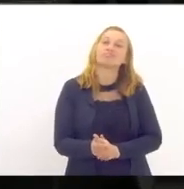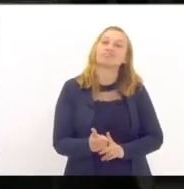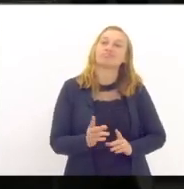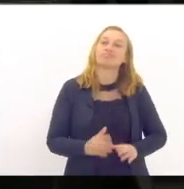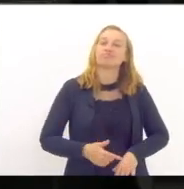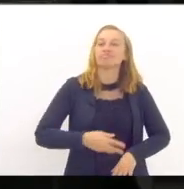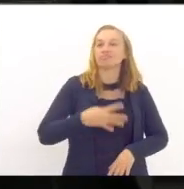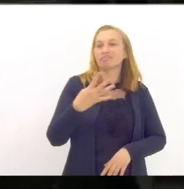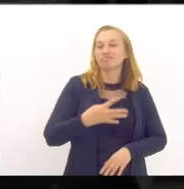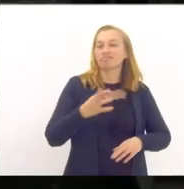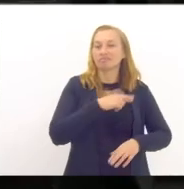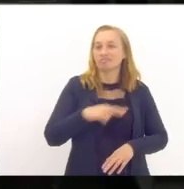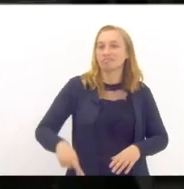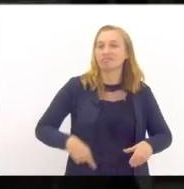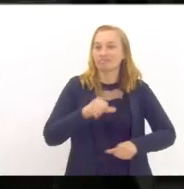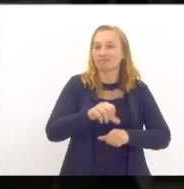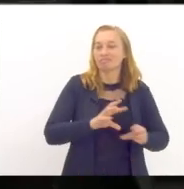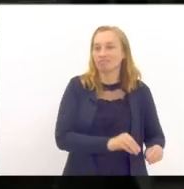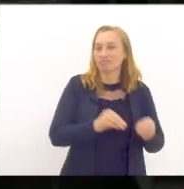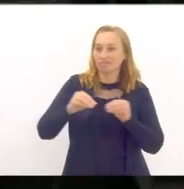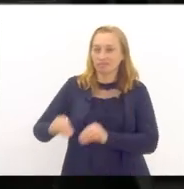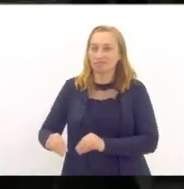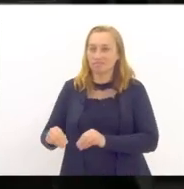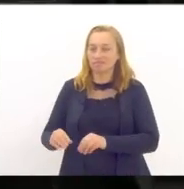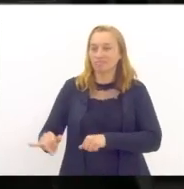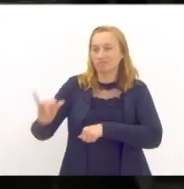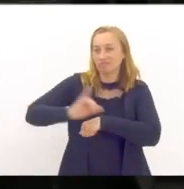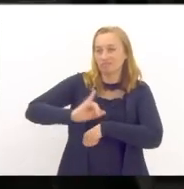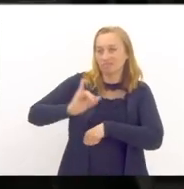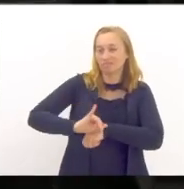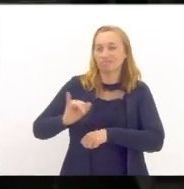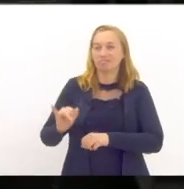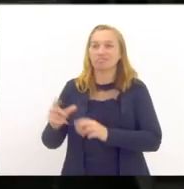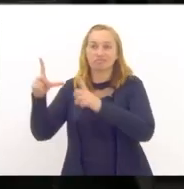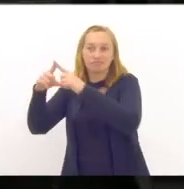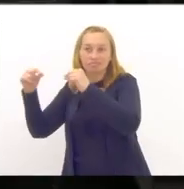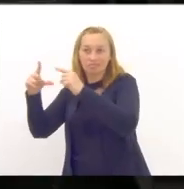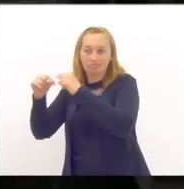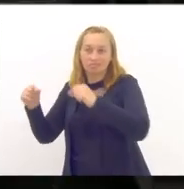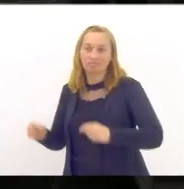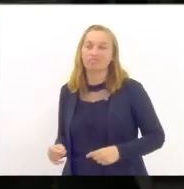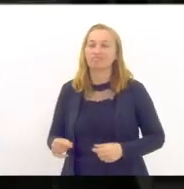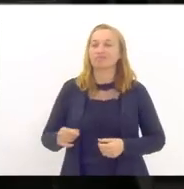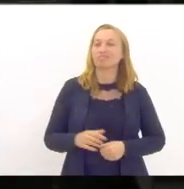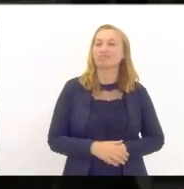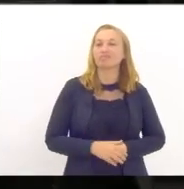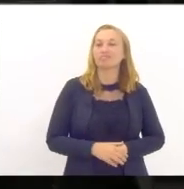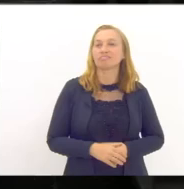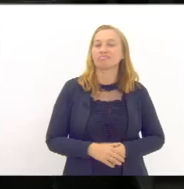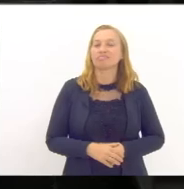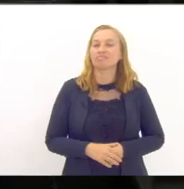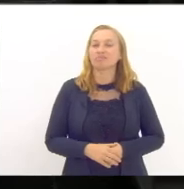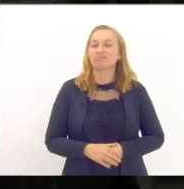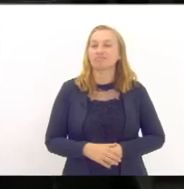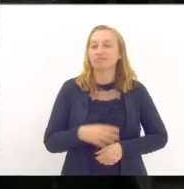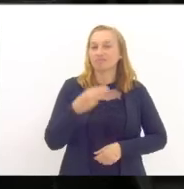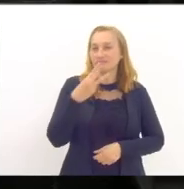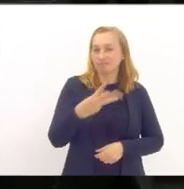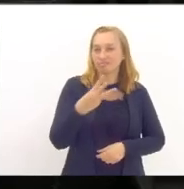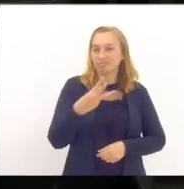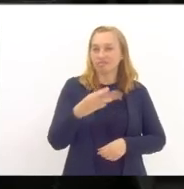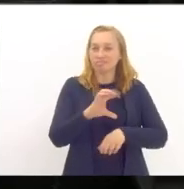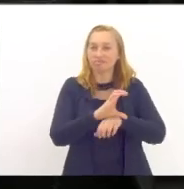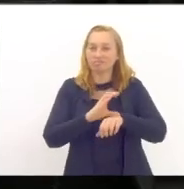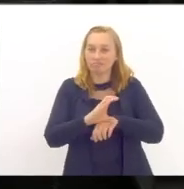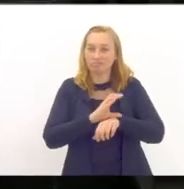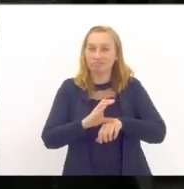Quarta República até a transferência da capital para Brasília. Um plenário palco de acordos para a promulgação de 3